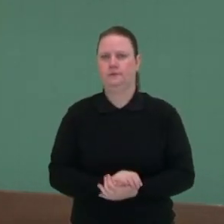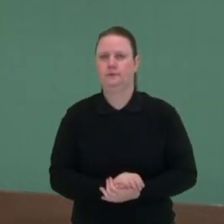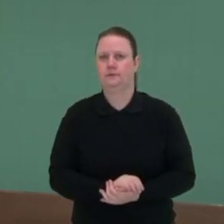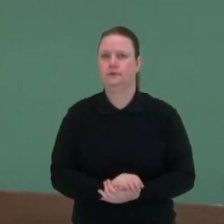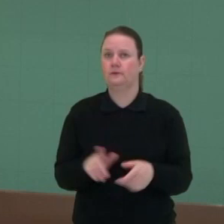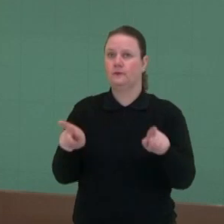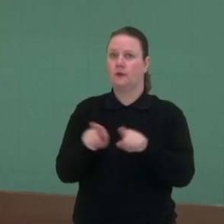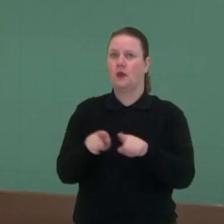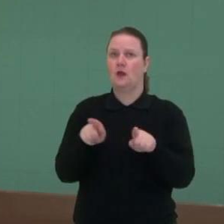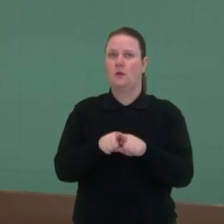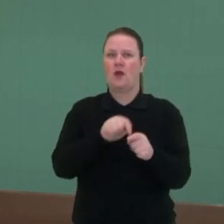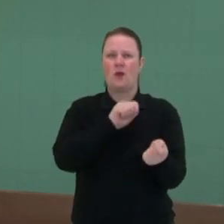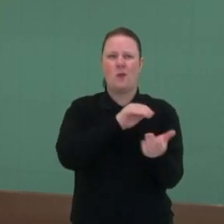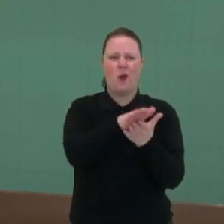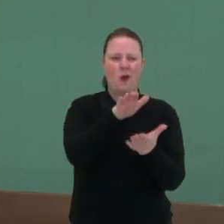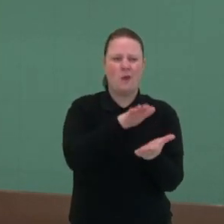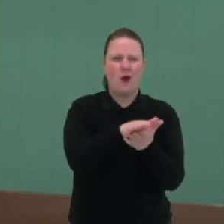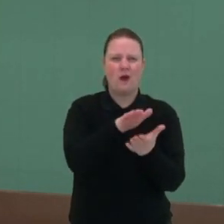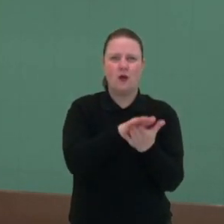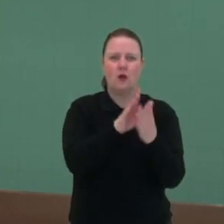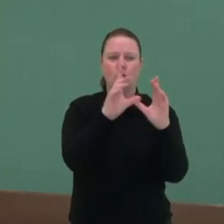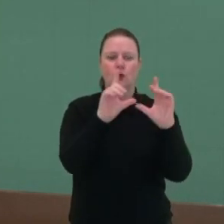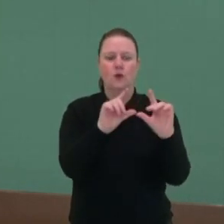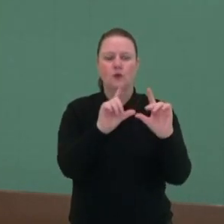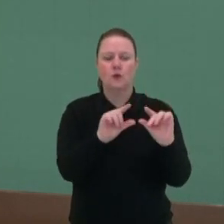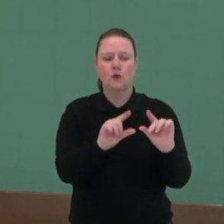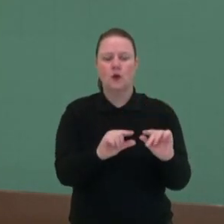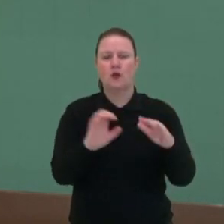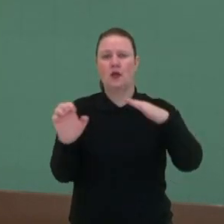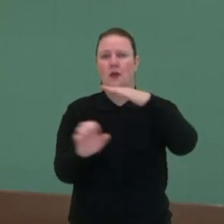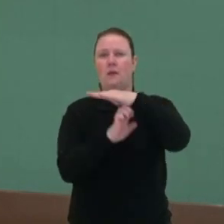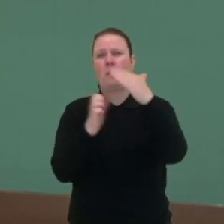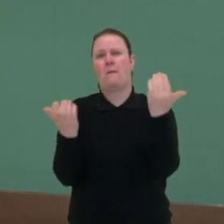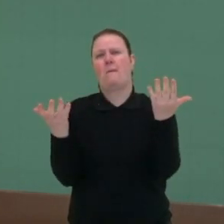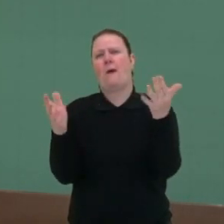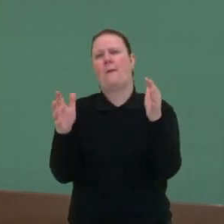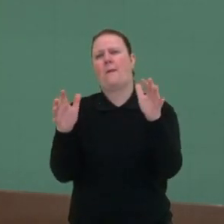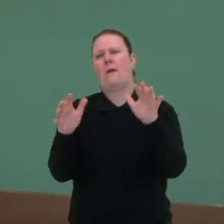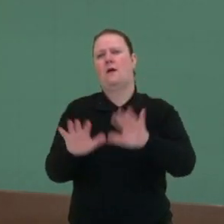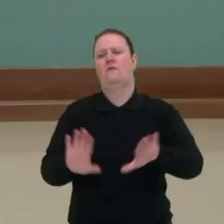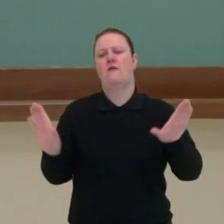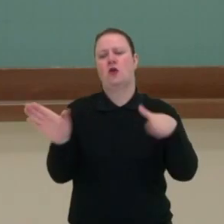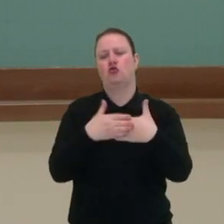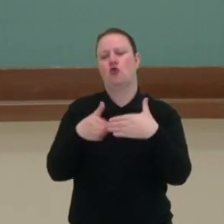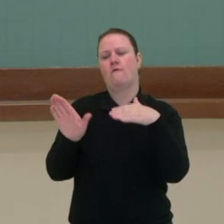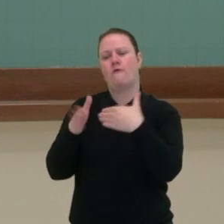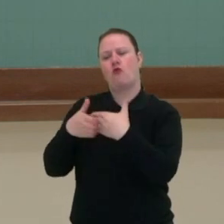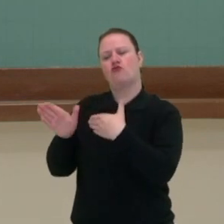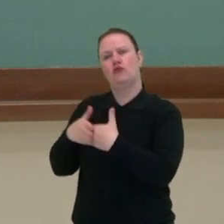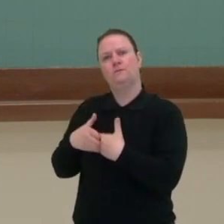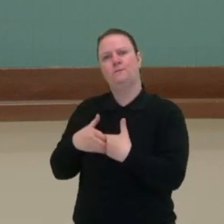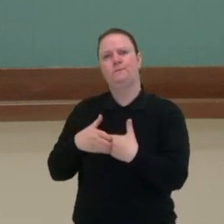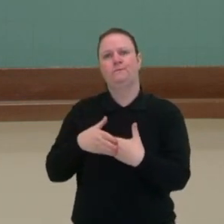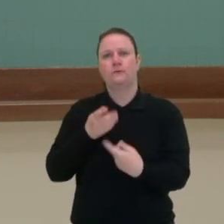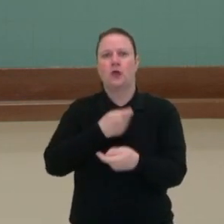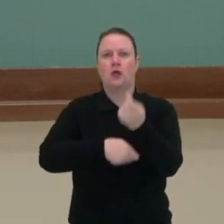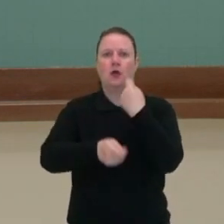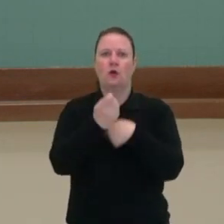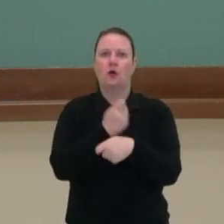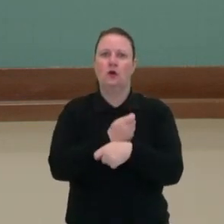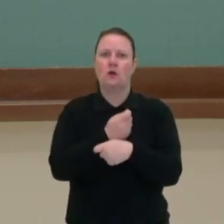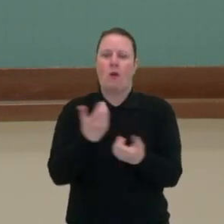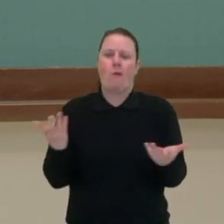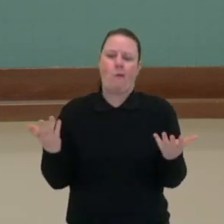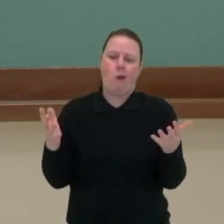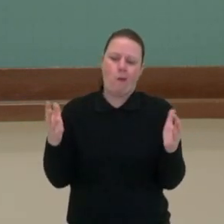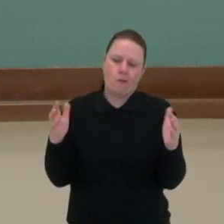consumo diminuiu e várias empresas faliram no Brasil. A economia no Brasil entrou em recessão devido ao Plano Collor,